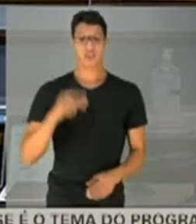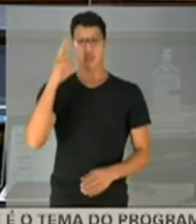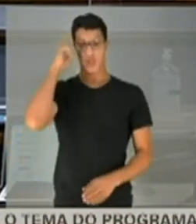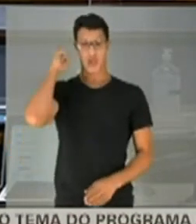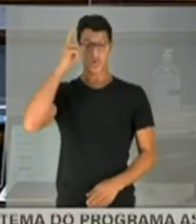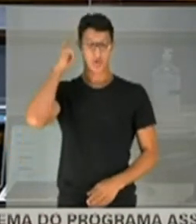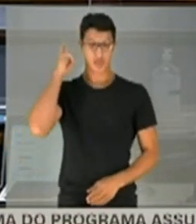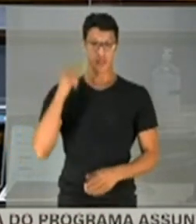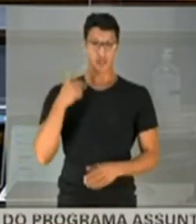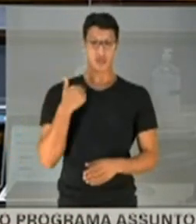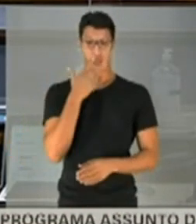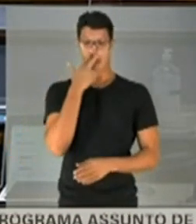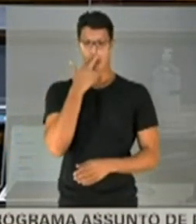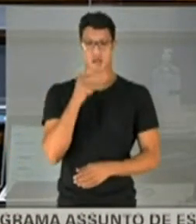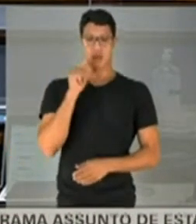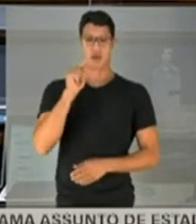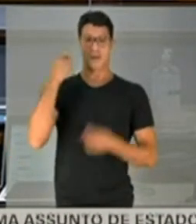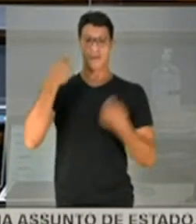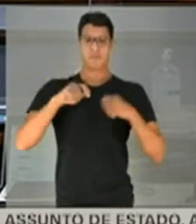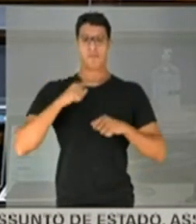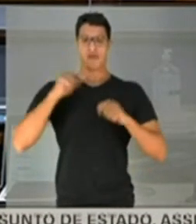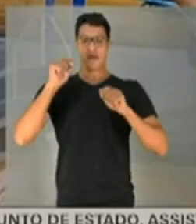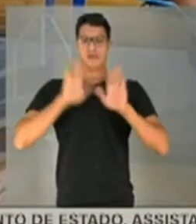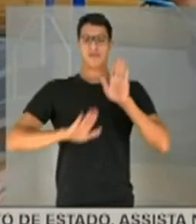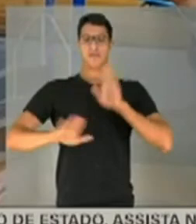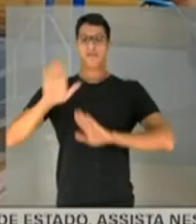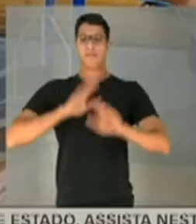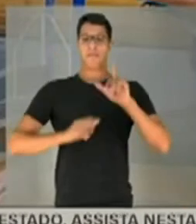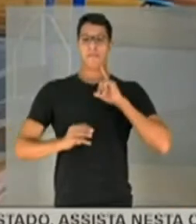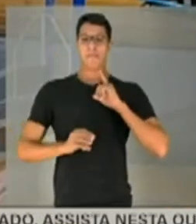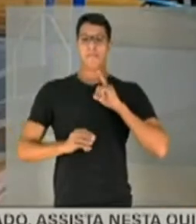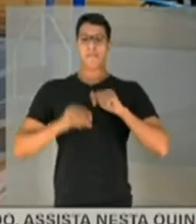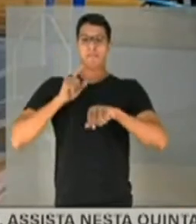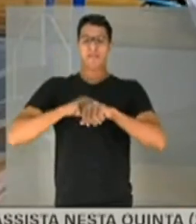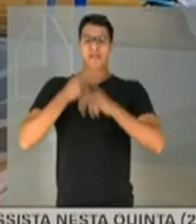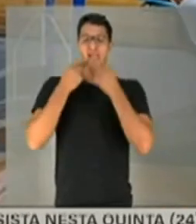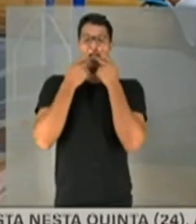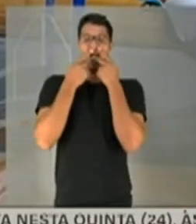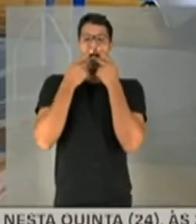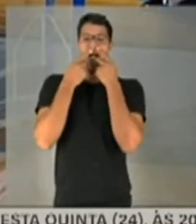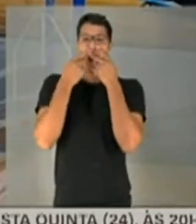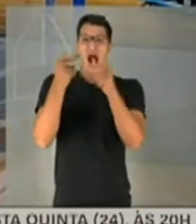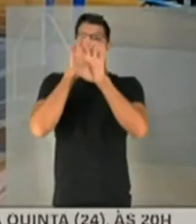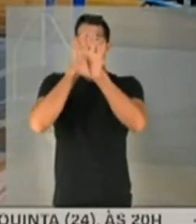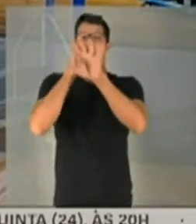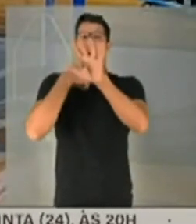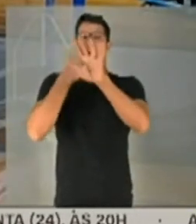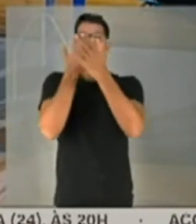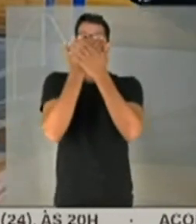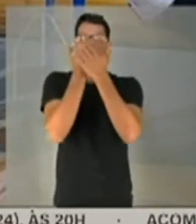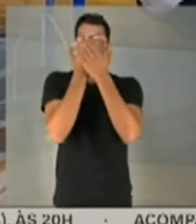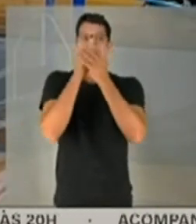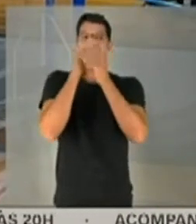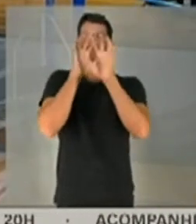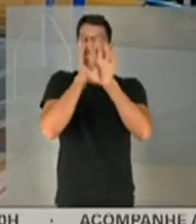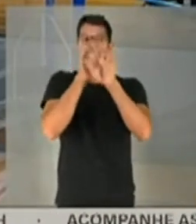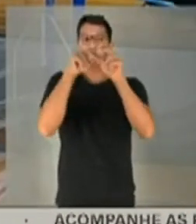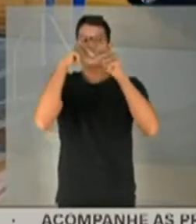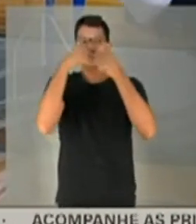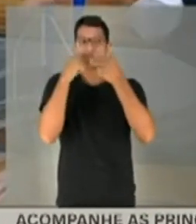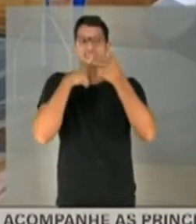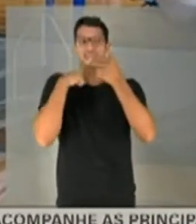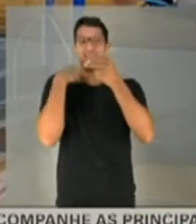Rússia. Então eu acho que é preciso ter cautela na hora de fazer as afirmações. Eu acho que o estudo está muito bem feito, está muito